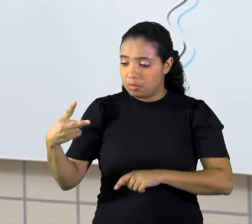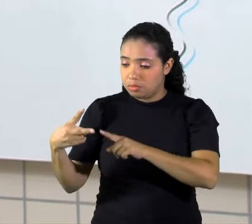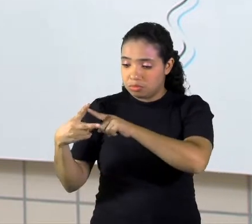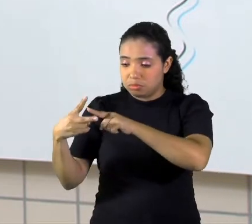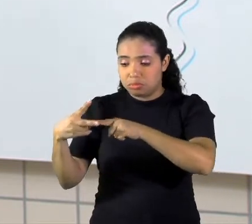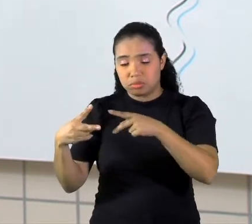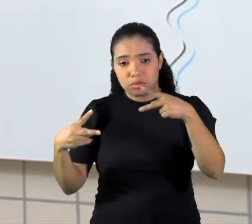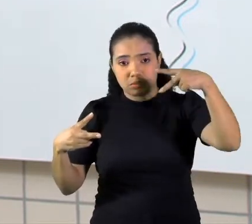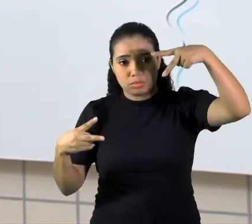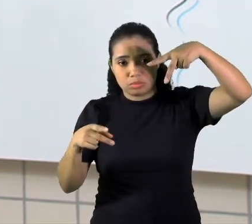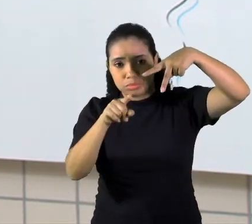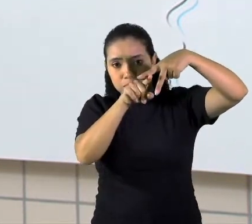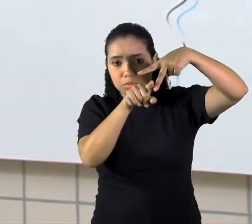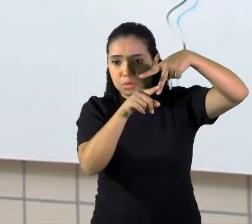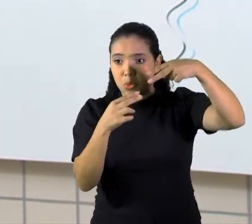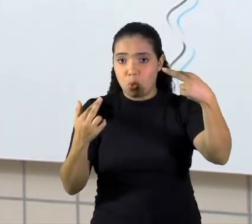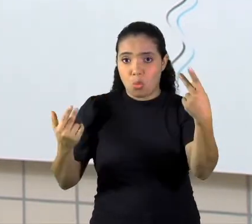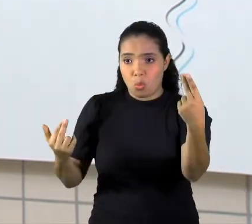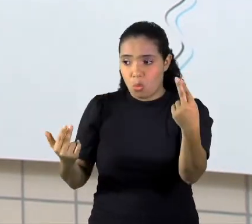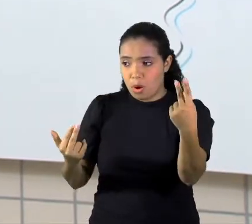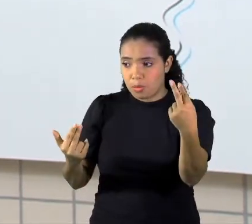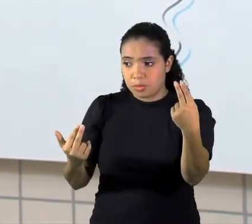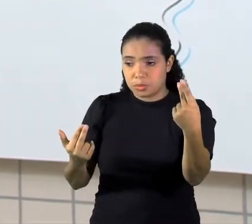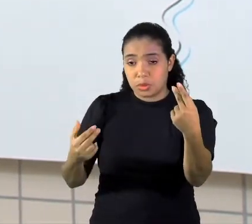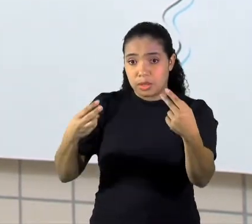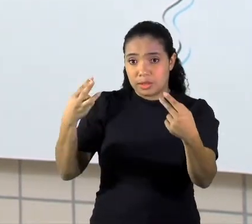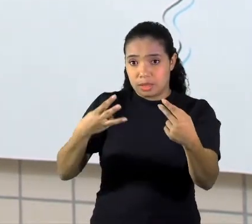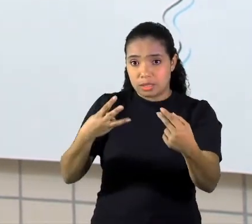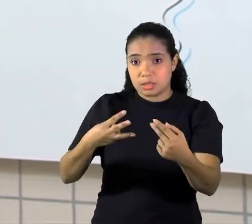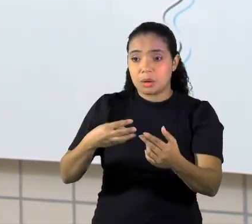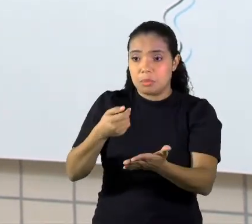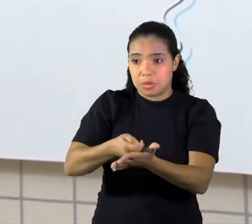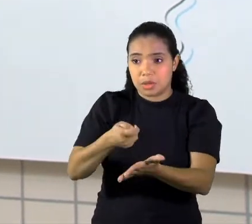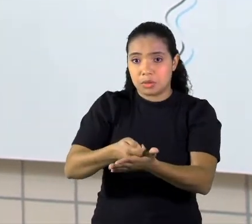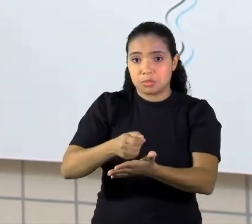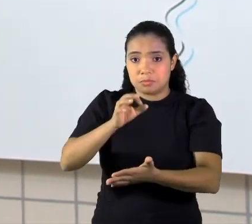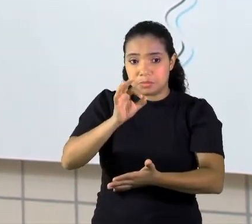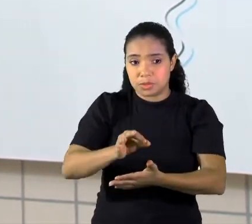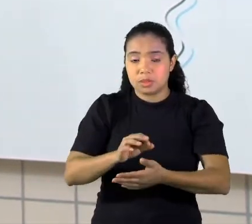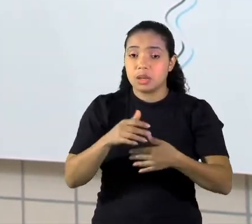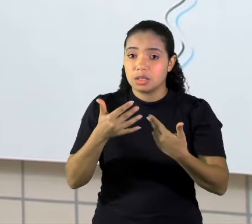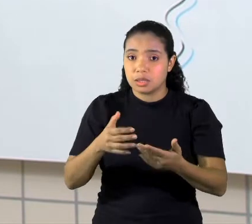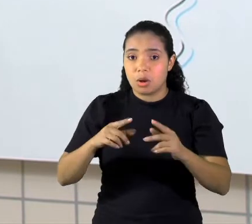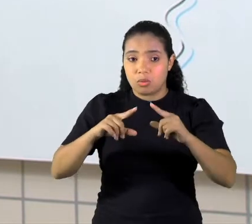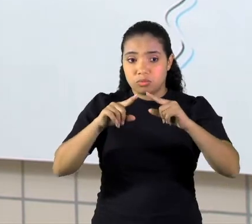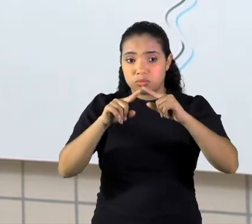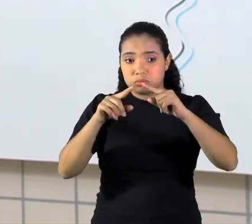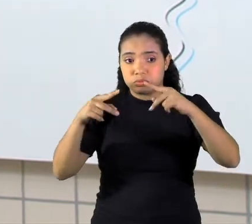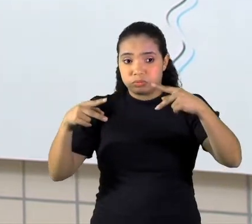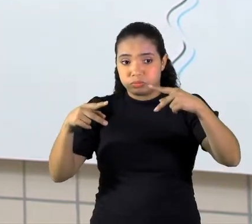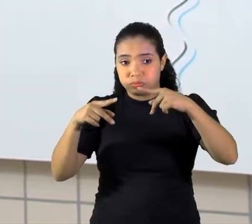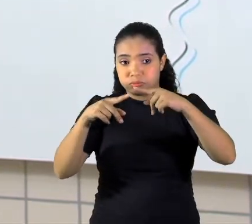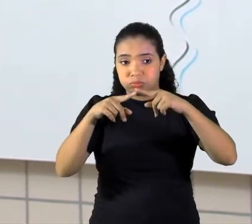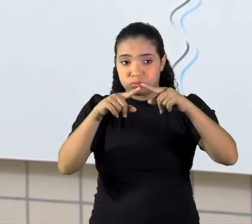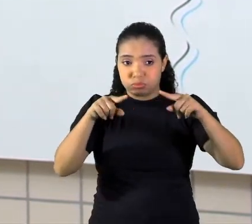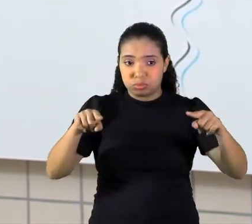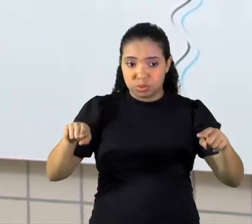igual, o terceiro obrigatoriamente também tem que ser. Então eu digo que esse triângulo tem uma proporção em relação a